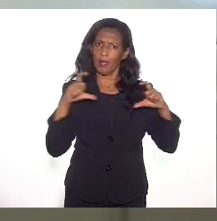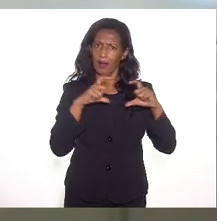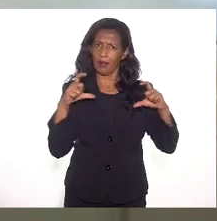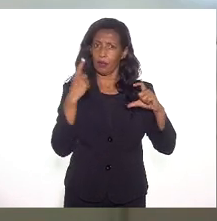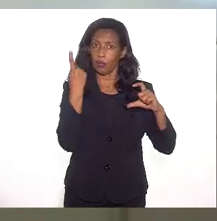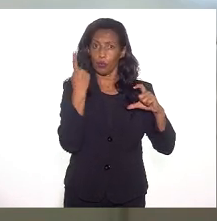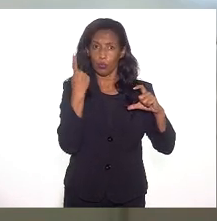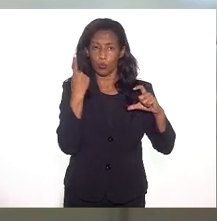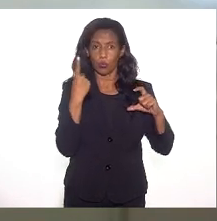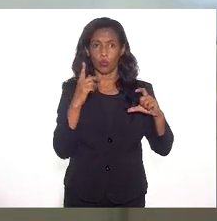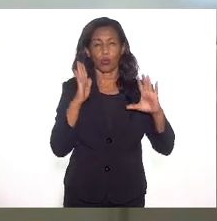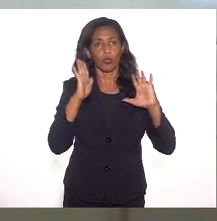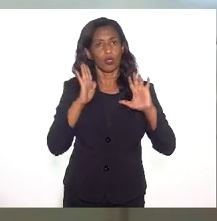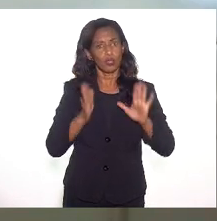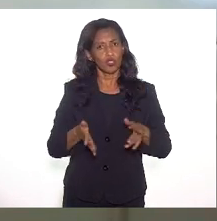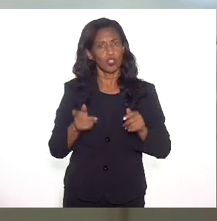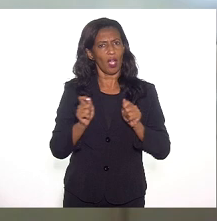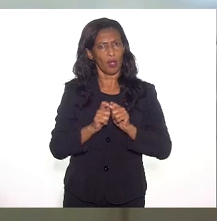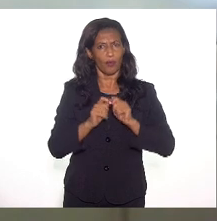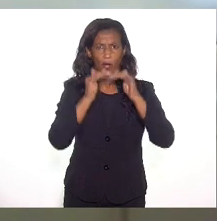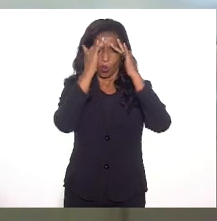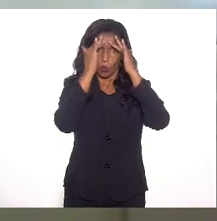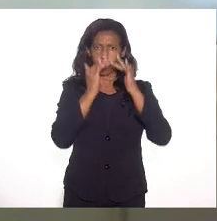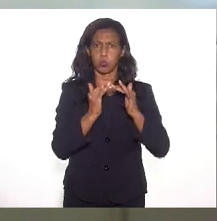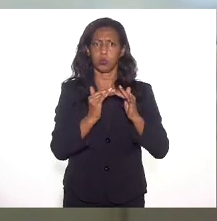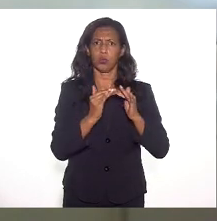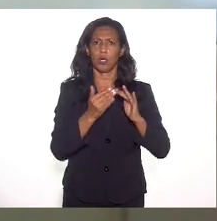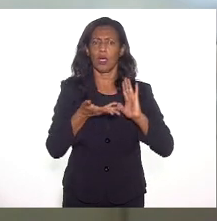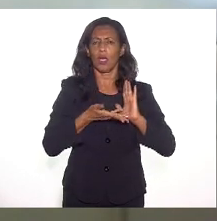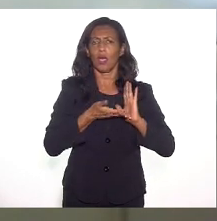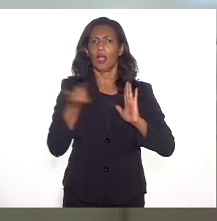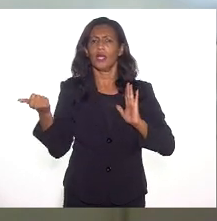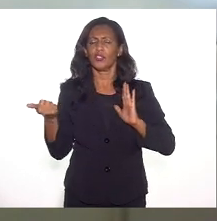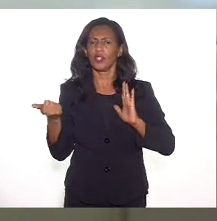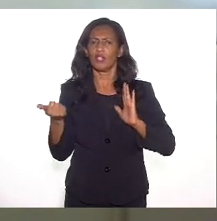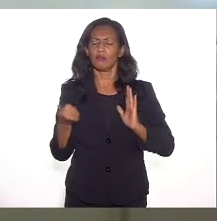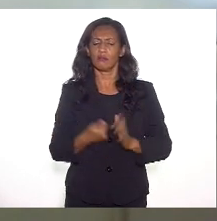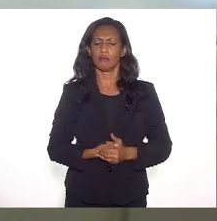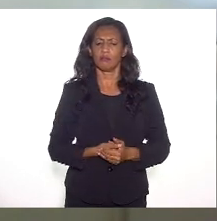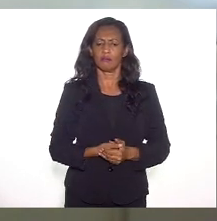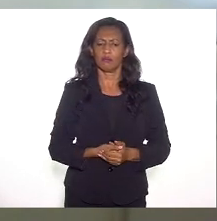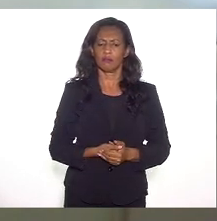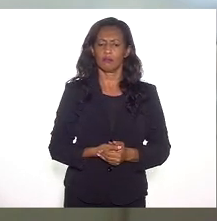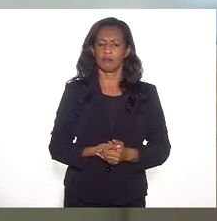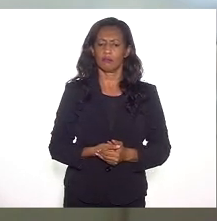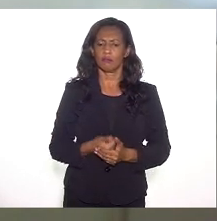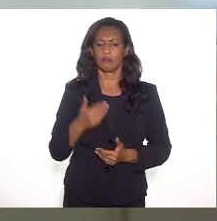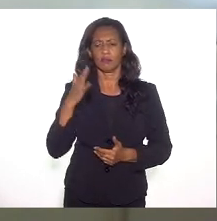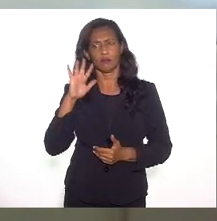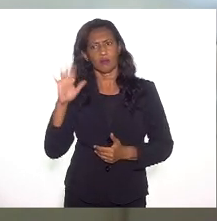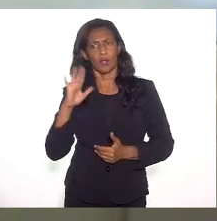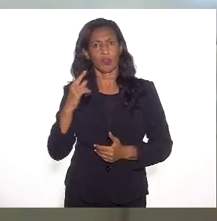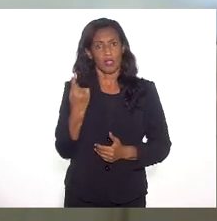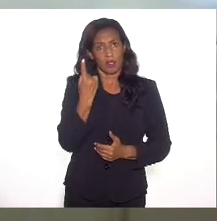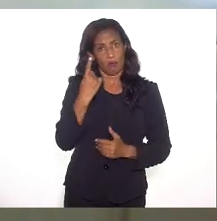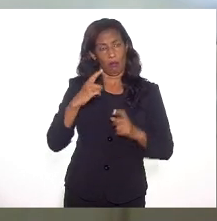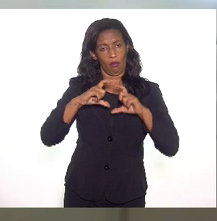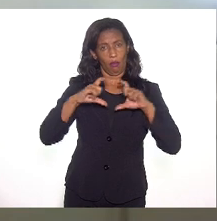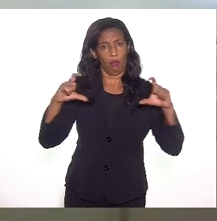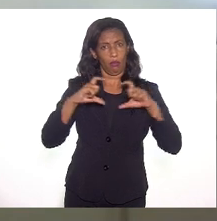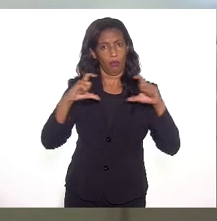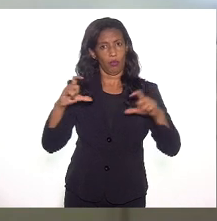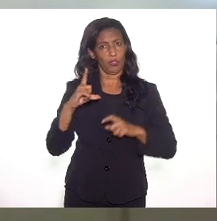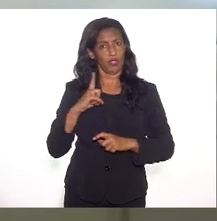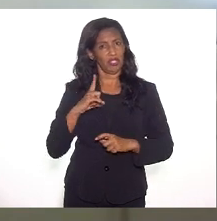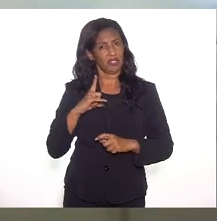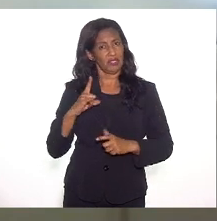único já foi acatada a retirada do mesmo, que talvez fosse esse parágrafo único que